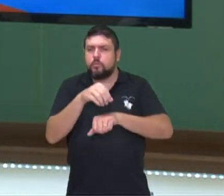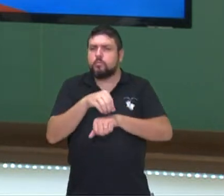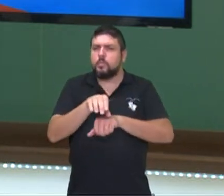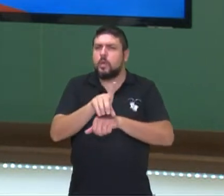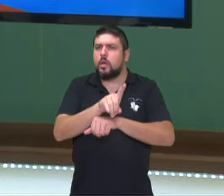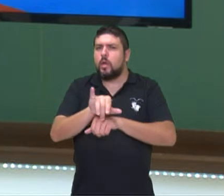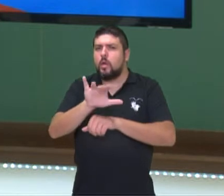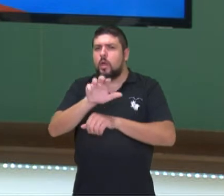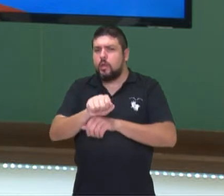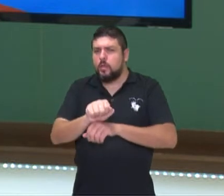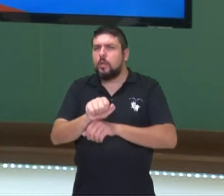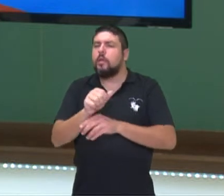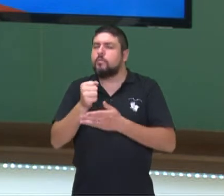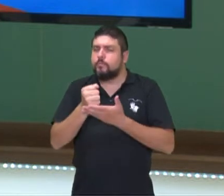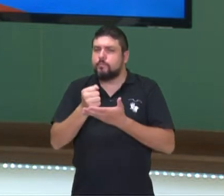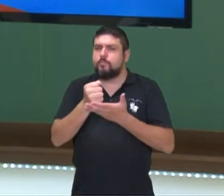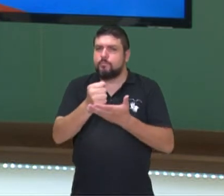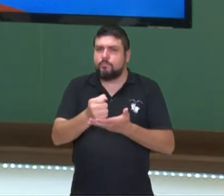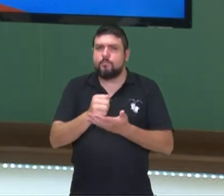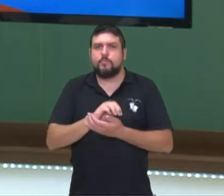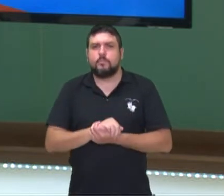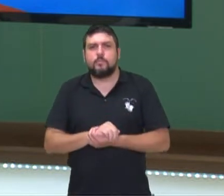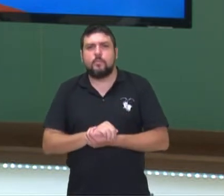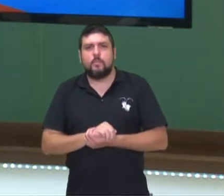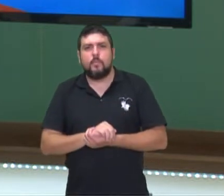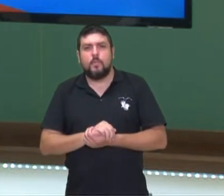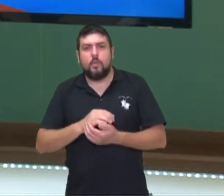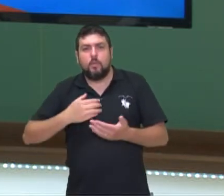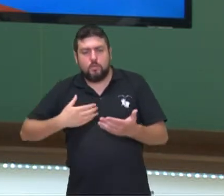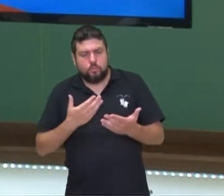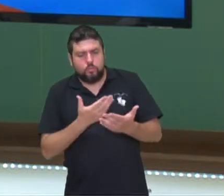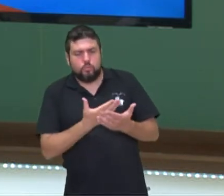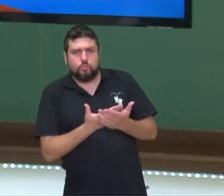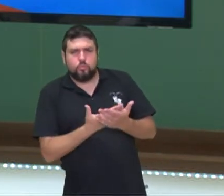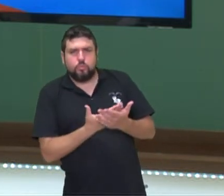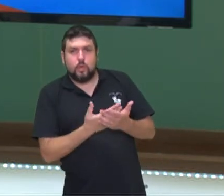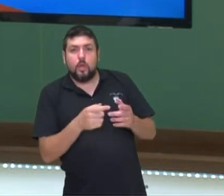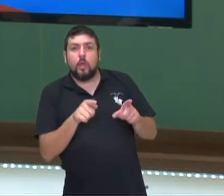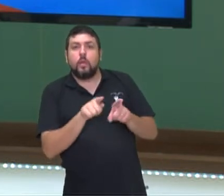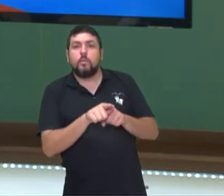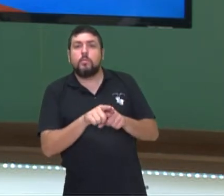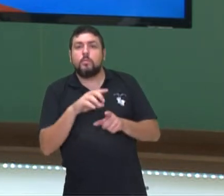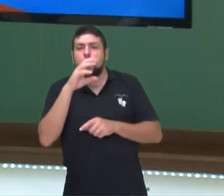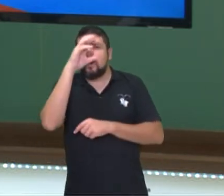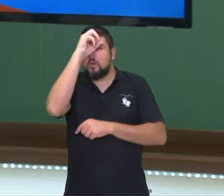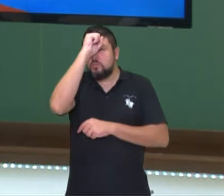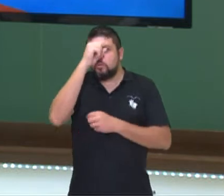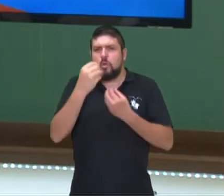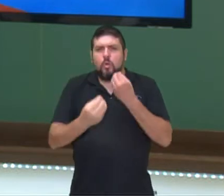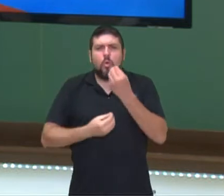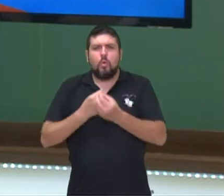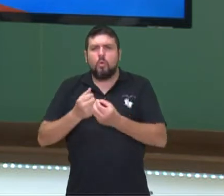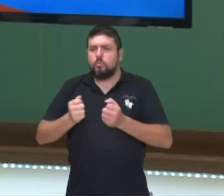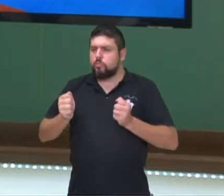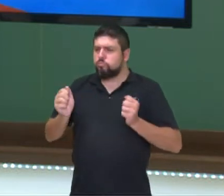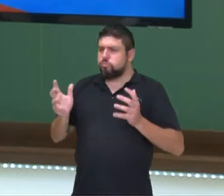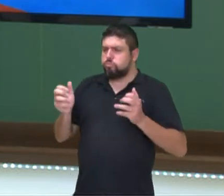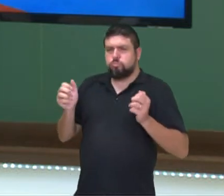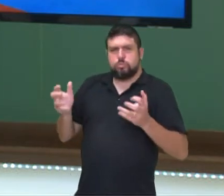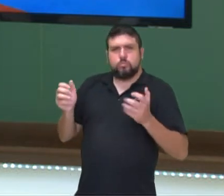ajudar muito. Não só a estudar mais, mas a melhorar o seu discurso, como falar melhor com as pessoas. Vamos